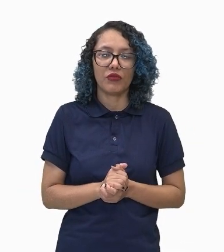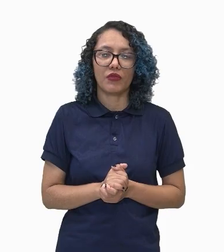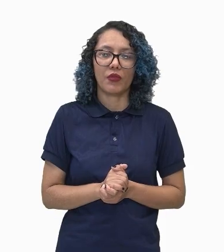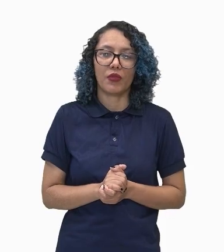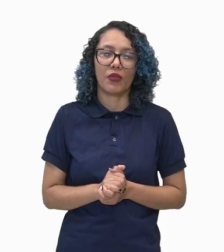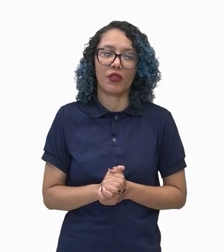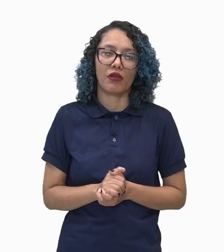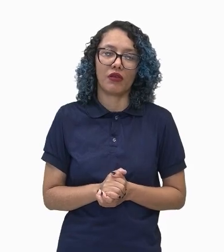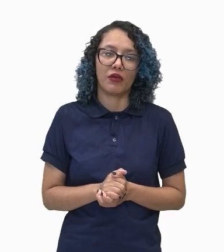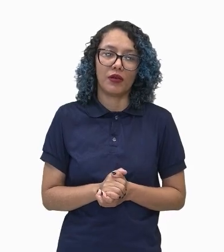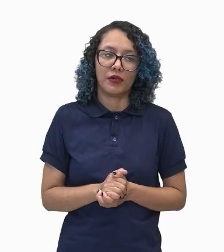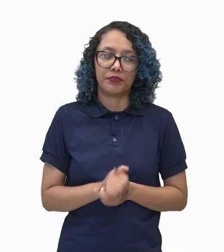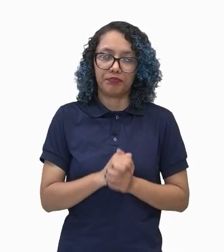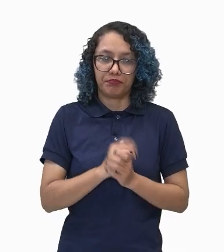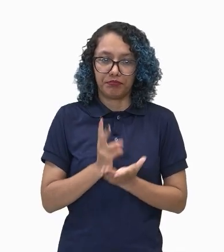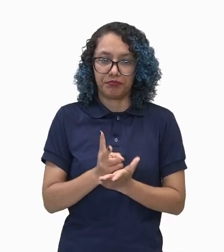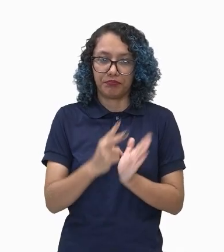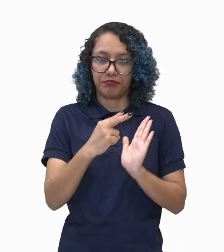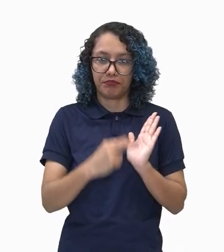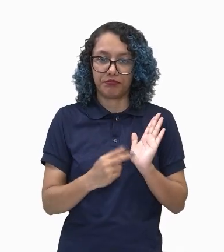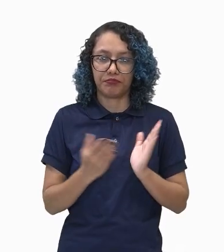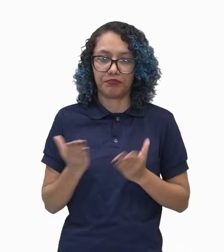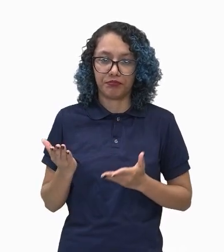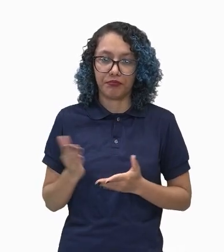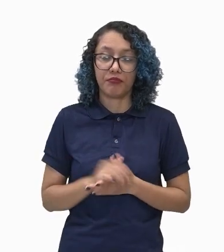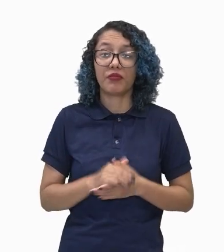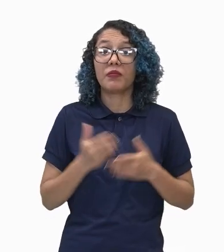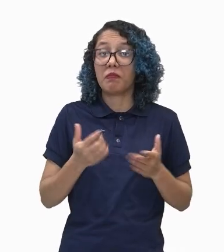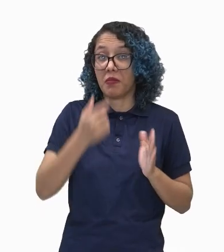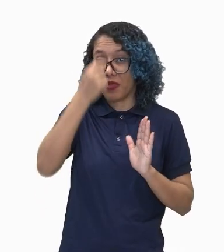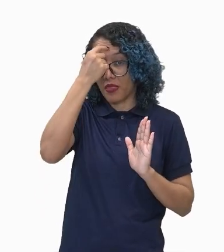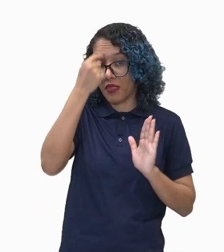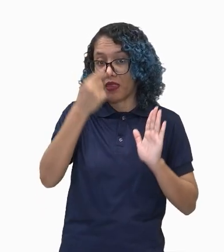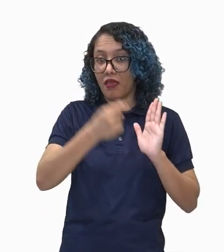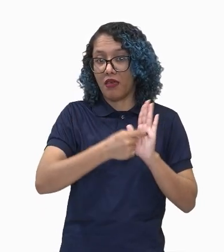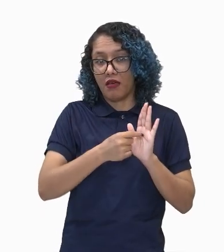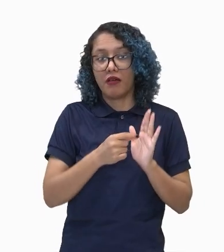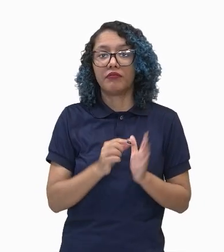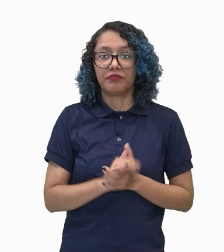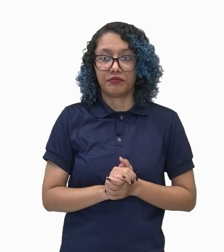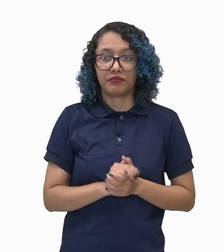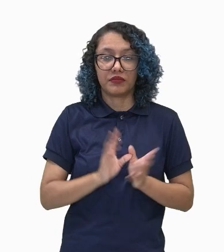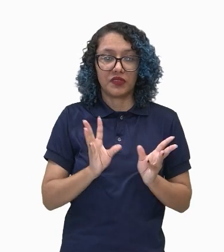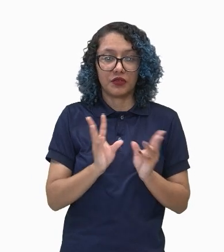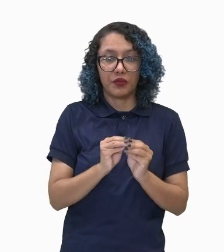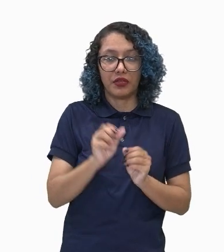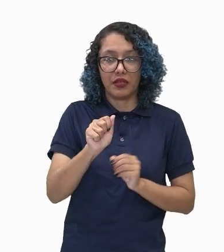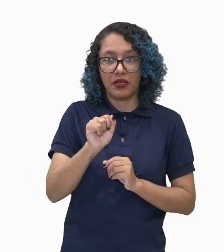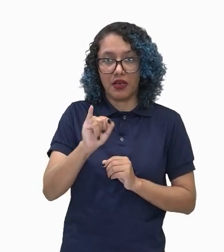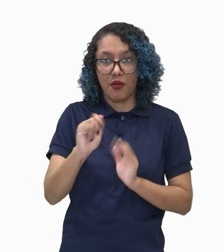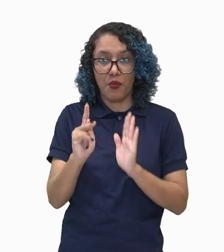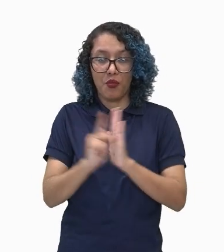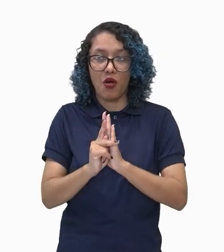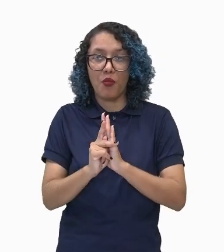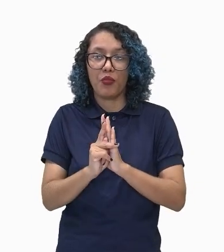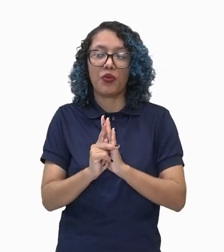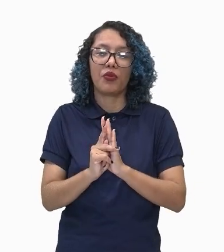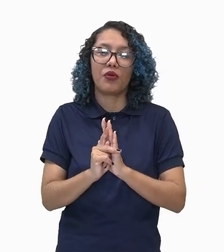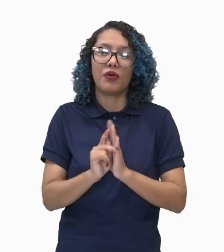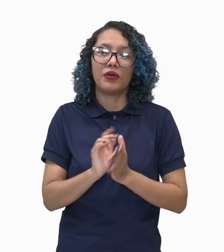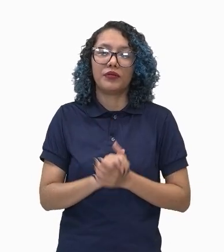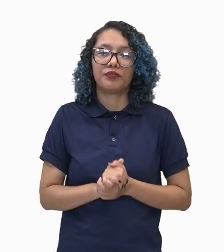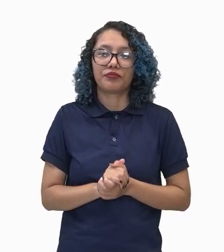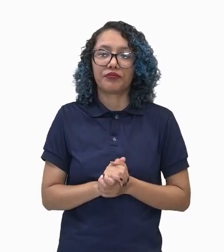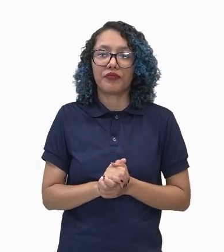is part of our lives. E a inteligência artificial, né, que nós temos a abreviação ali AI, na língua portuguesa, né, IA,